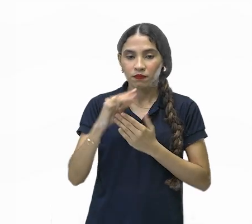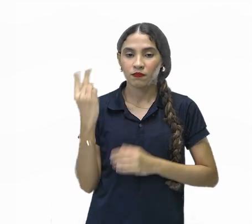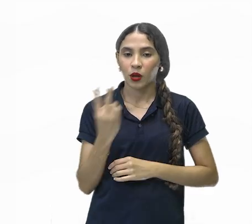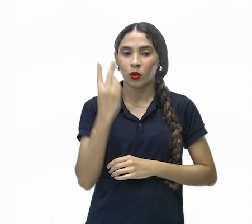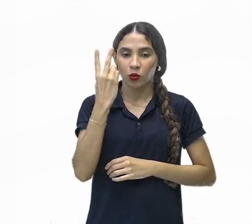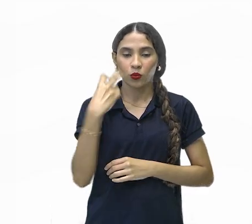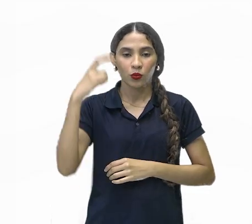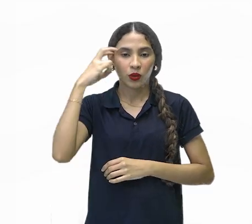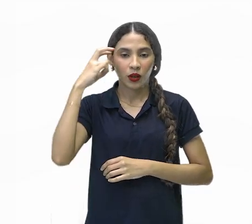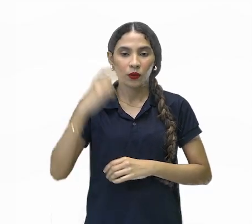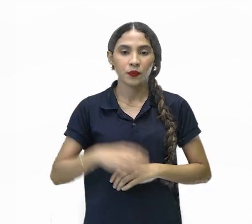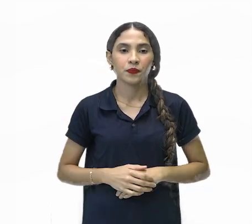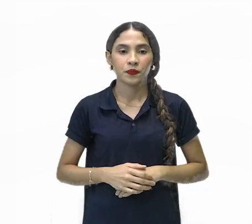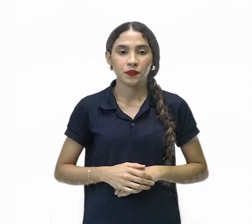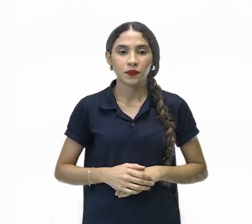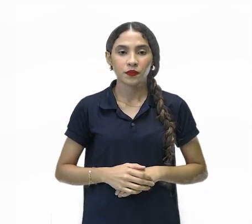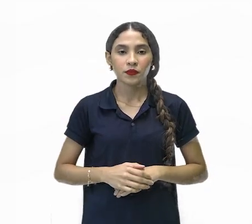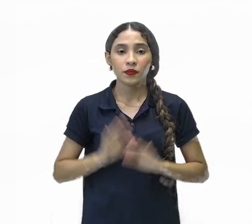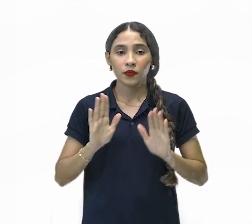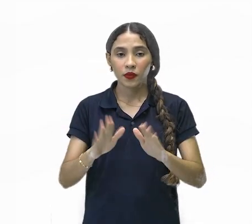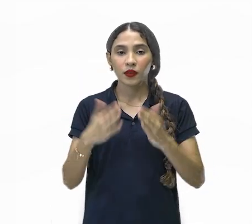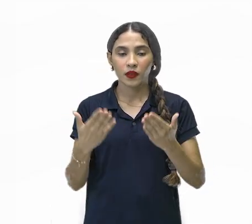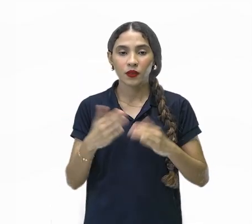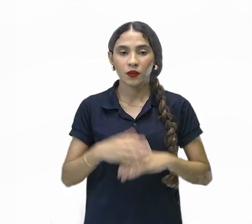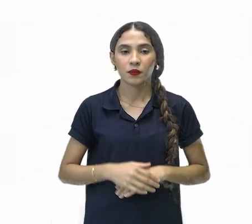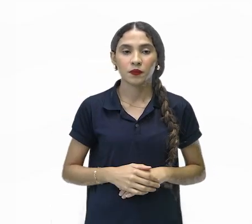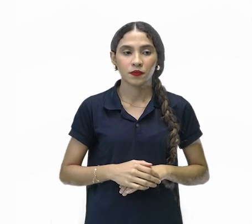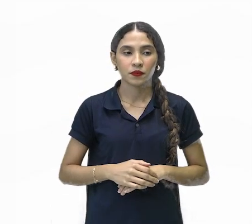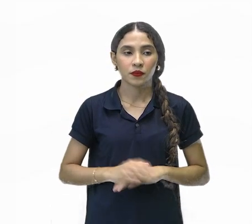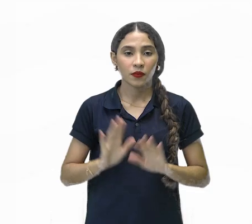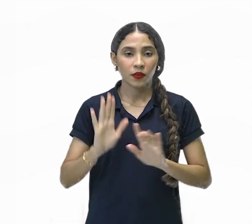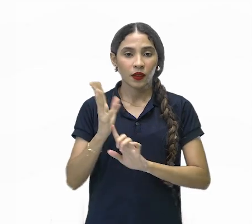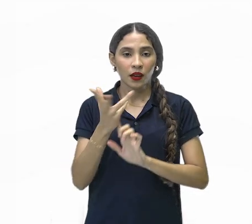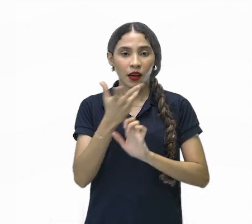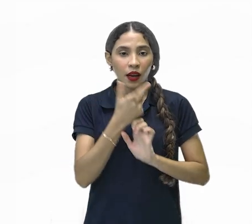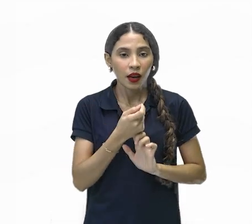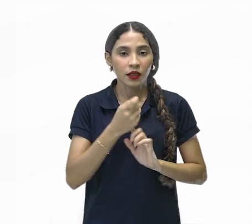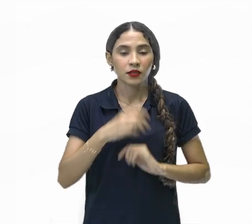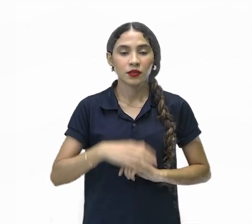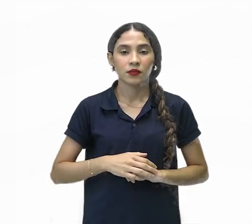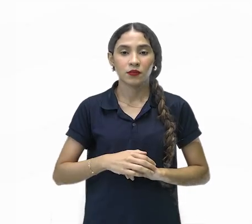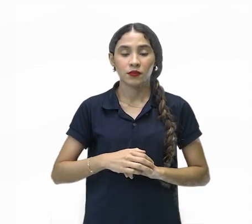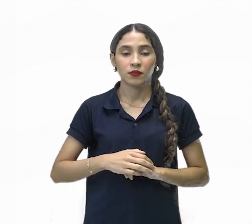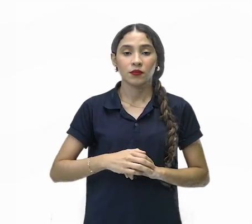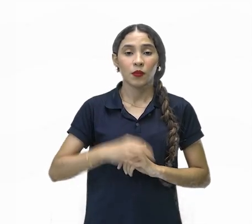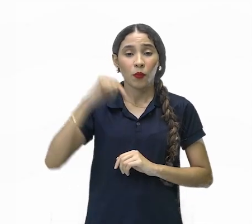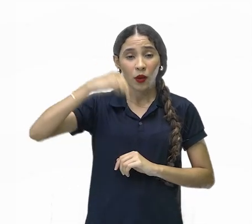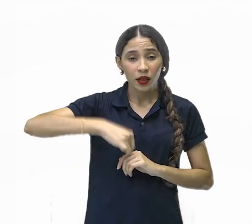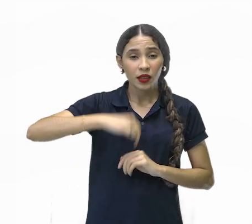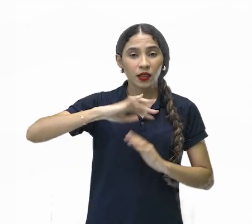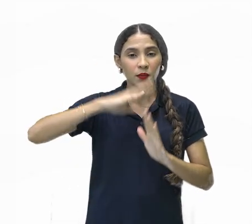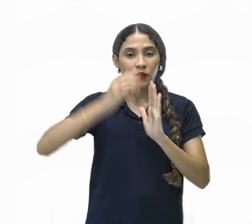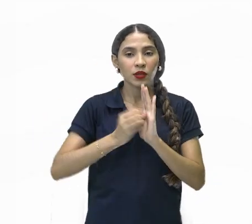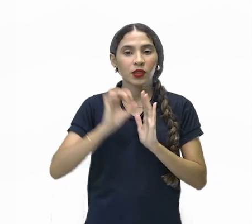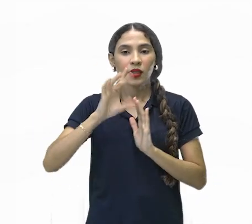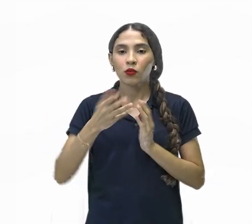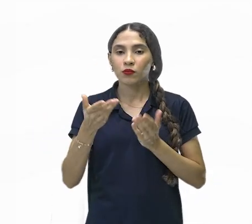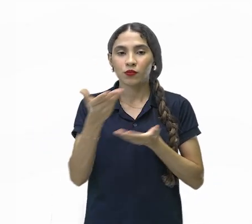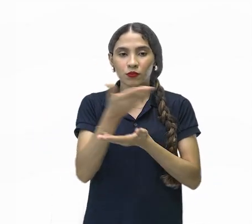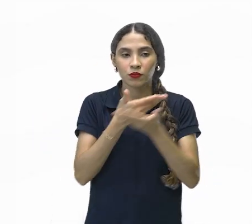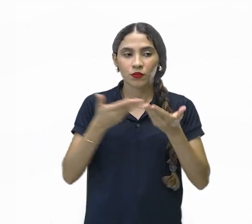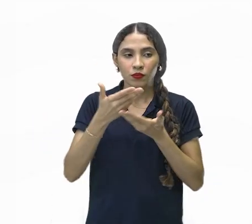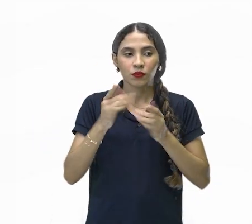à diversidade. Então, assim, a arte amazônica não